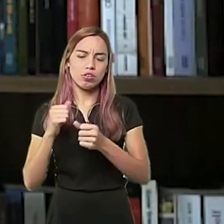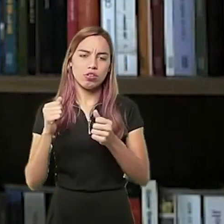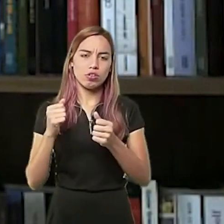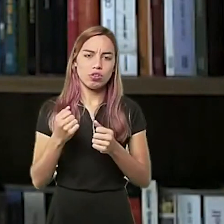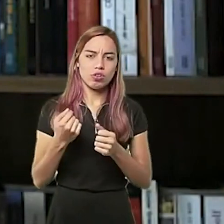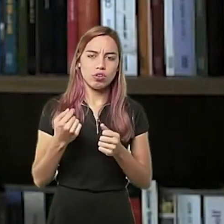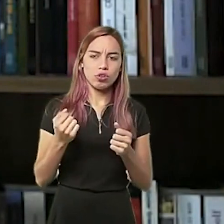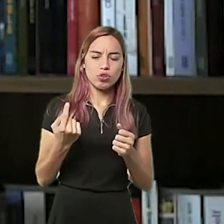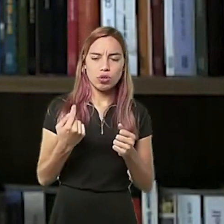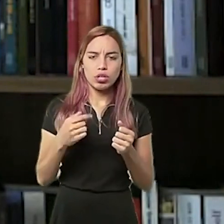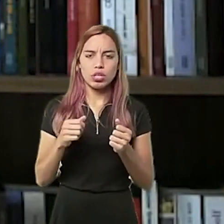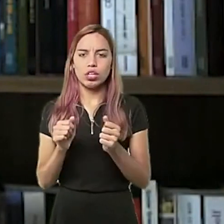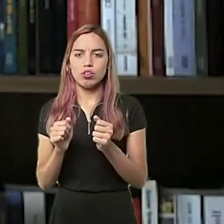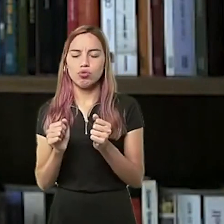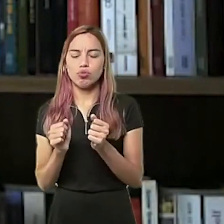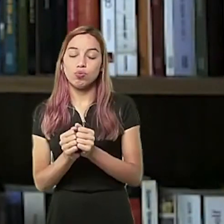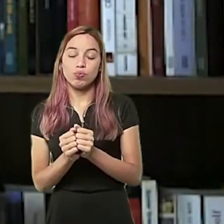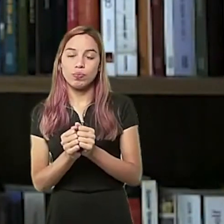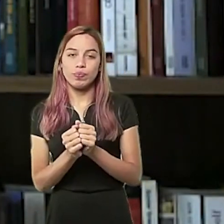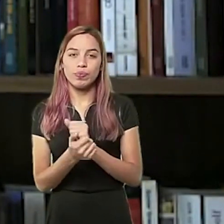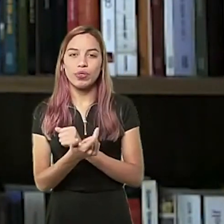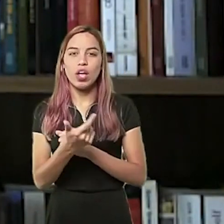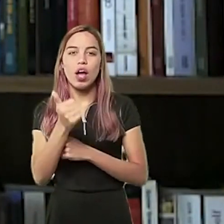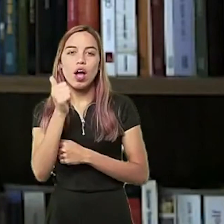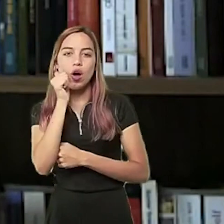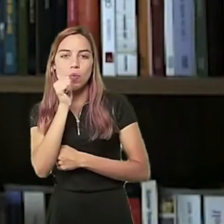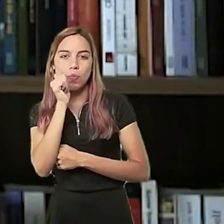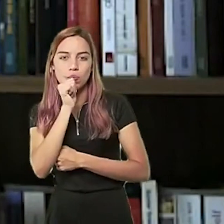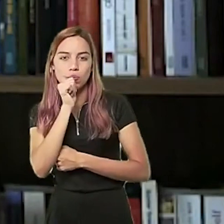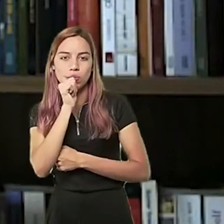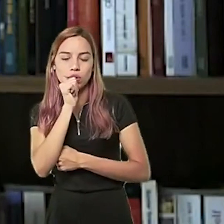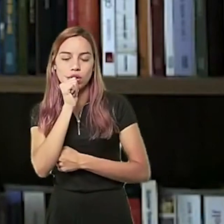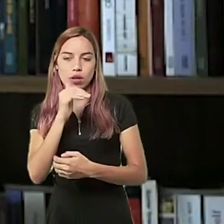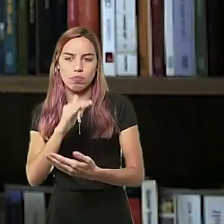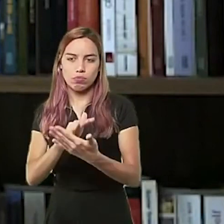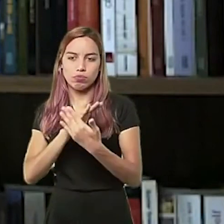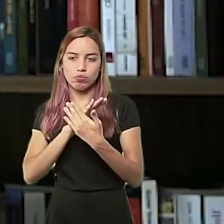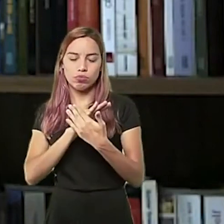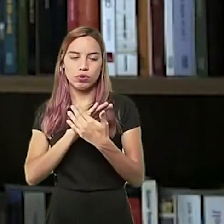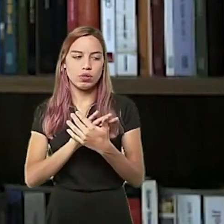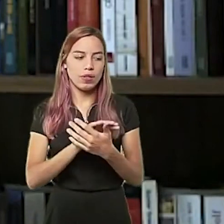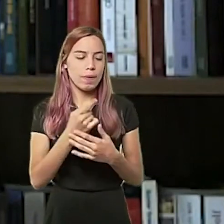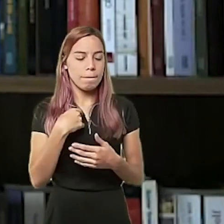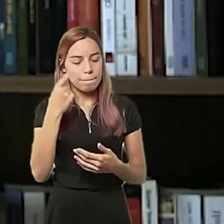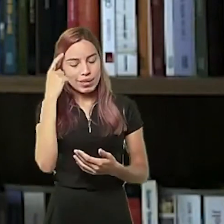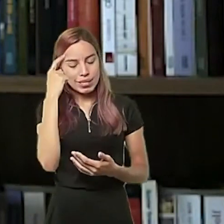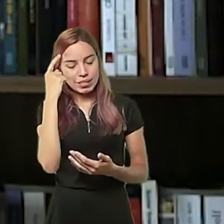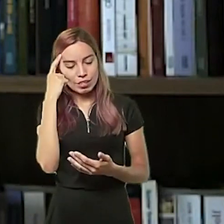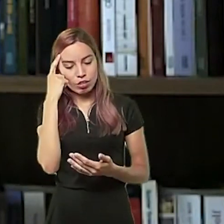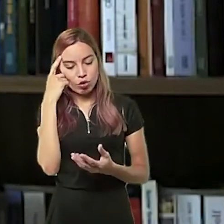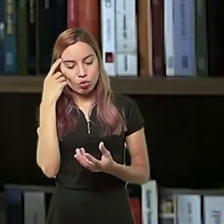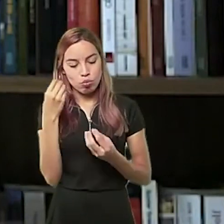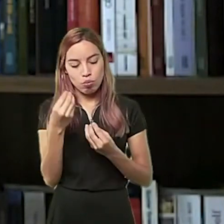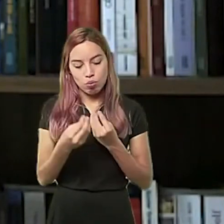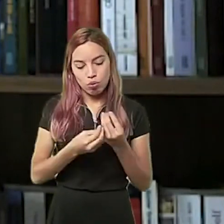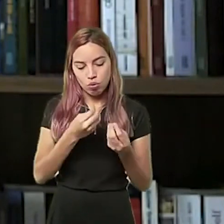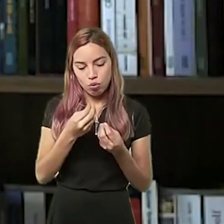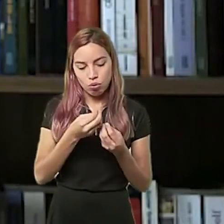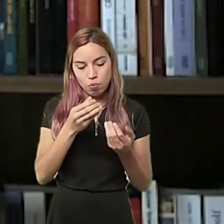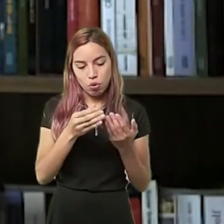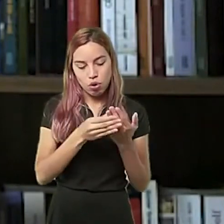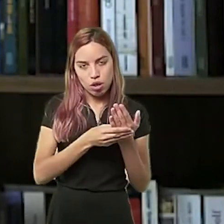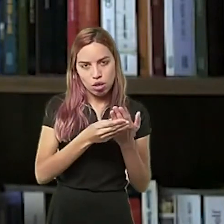Soares, pensamos na publicação desse livro. e a editora acolheu, né,